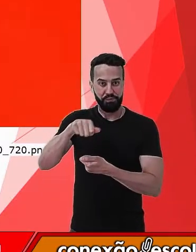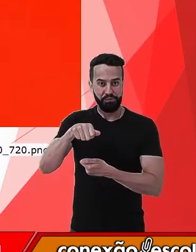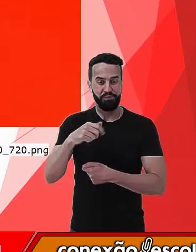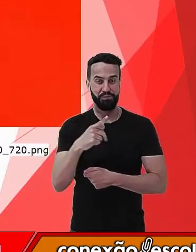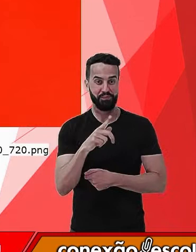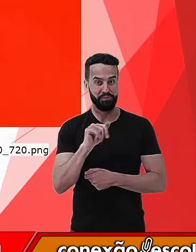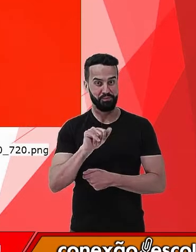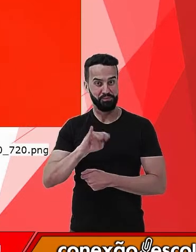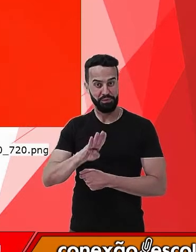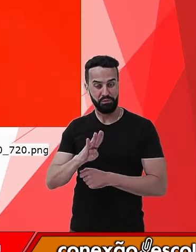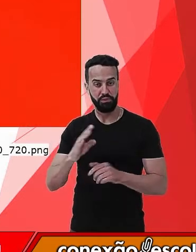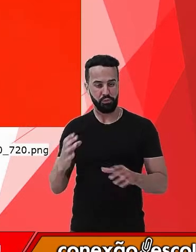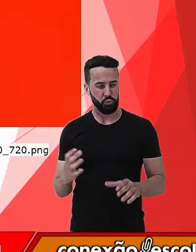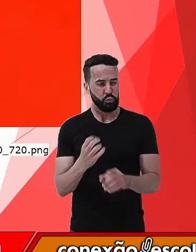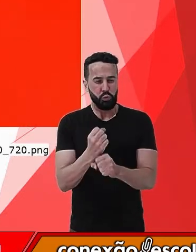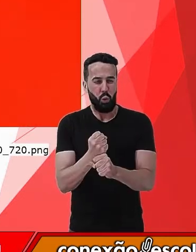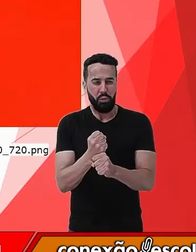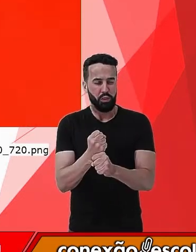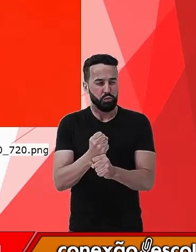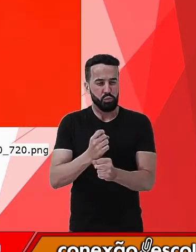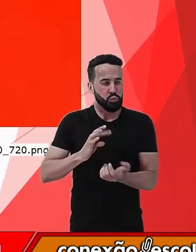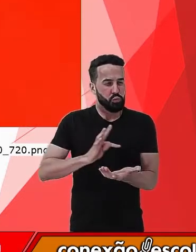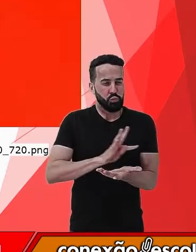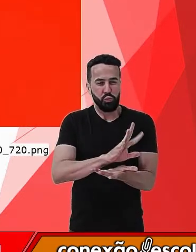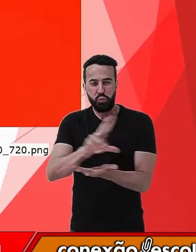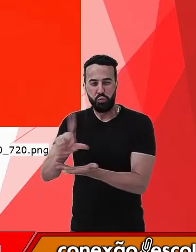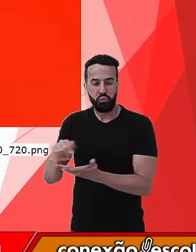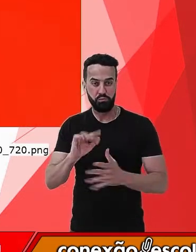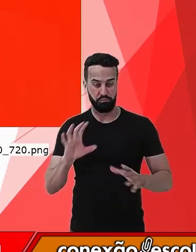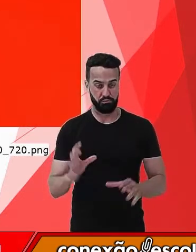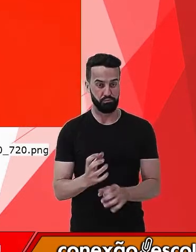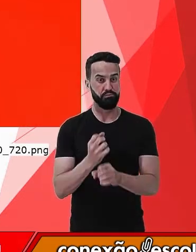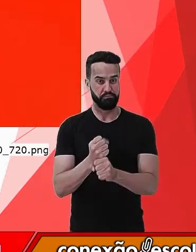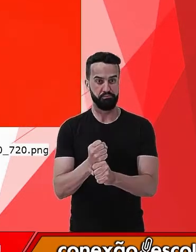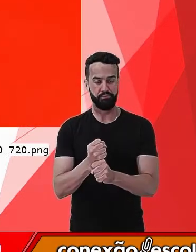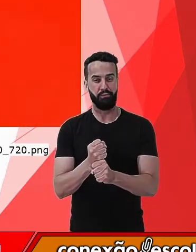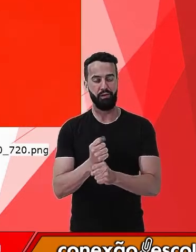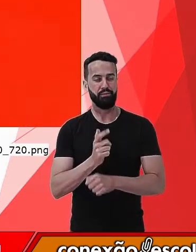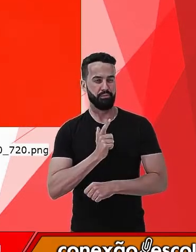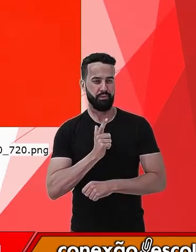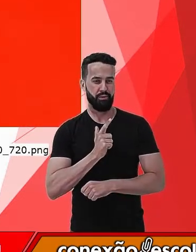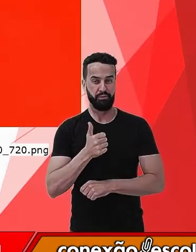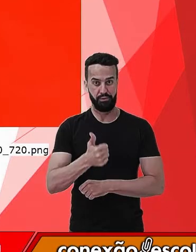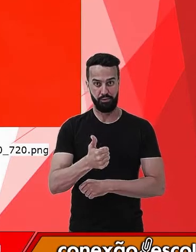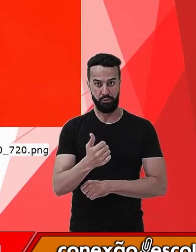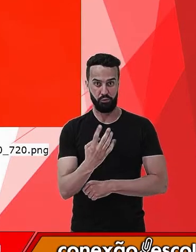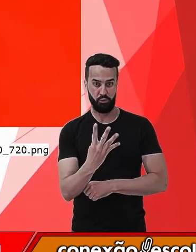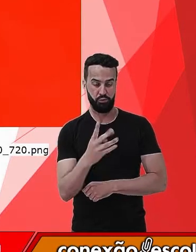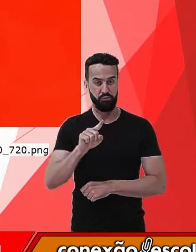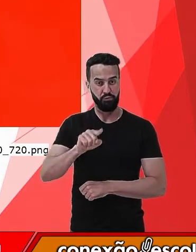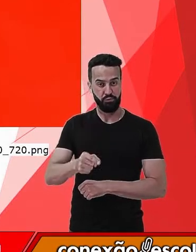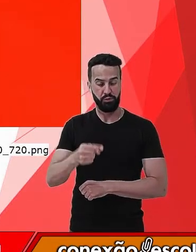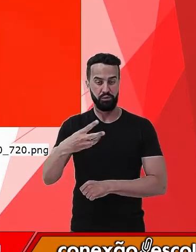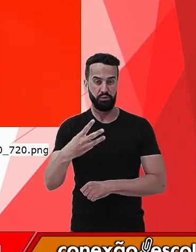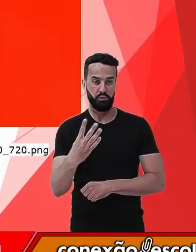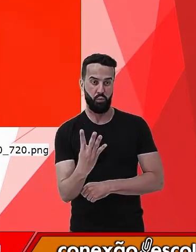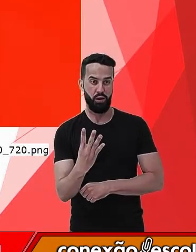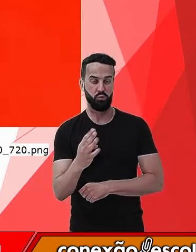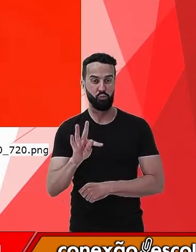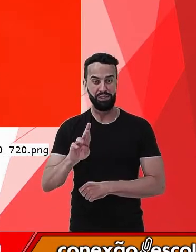é bem sobre isso que nós vamos falar hoje, mas sim sobre a disputa tecnológica entre essas duas